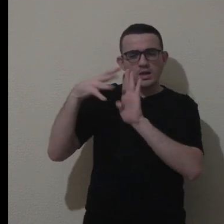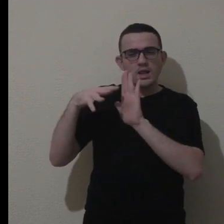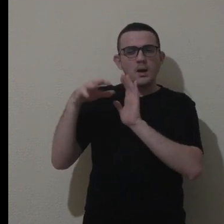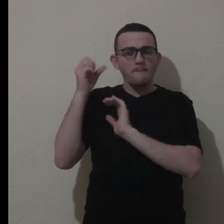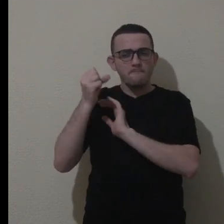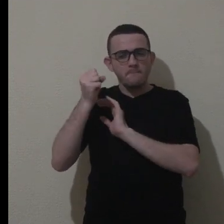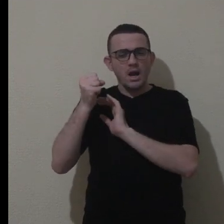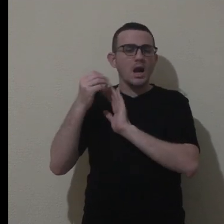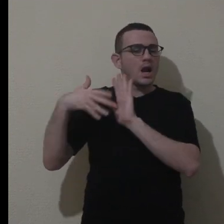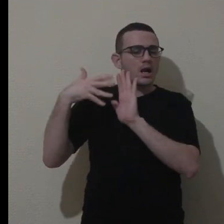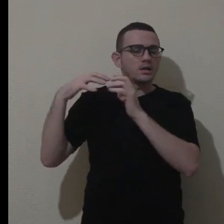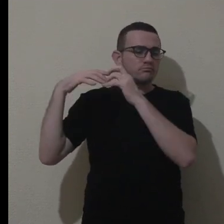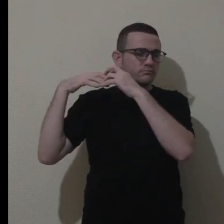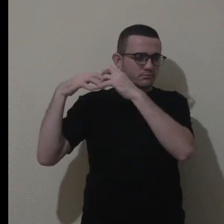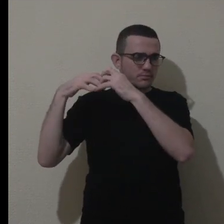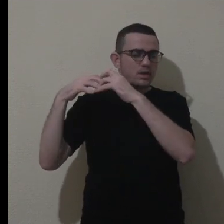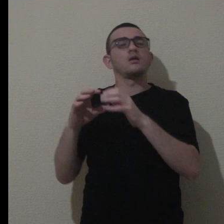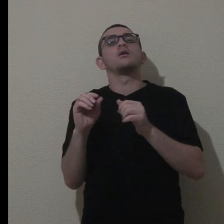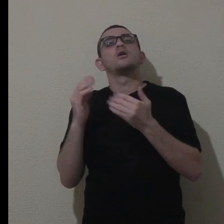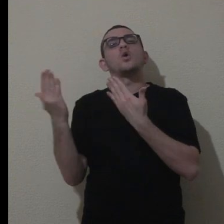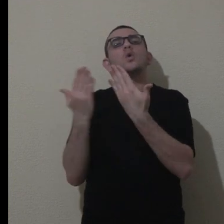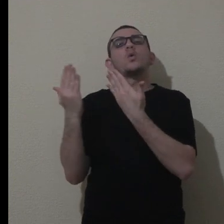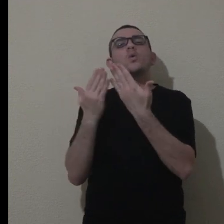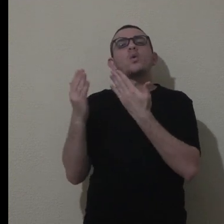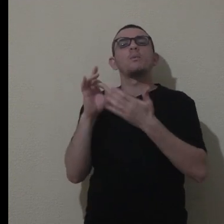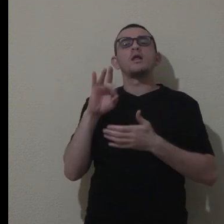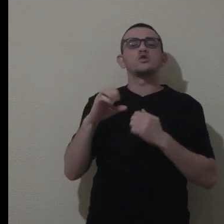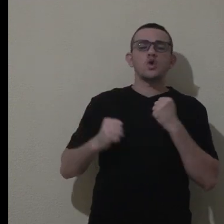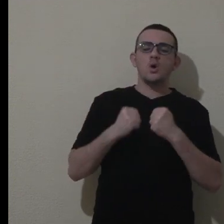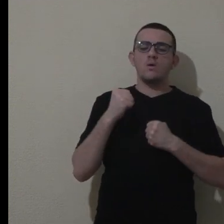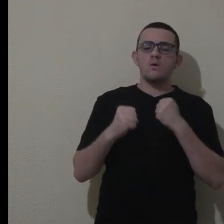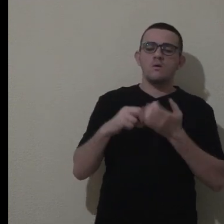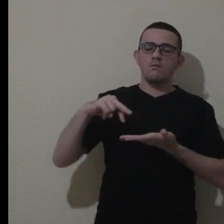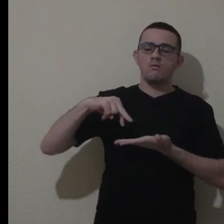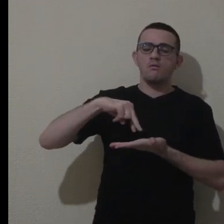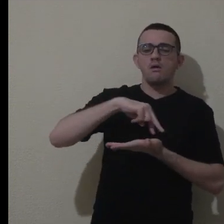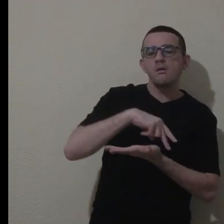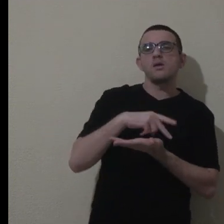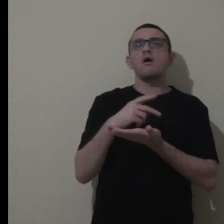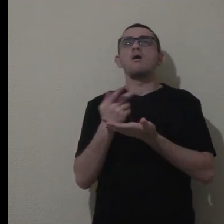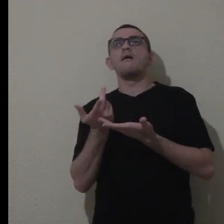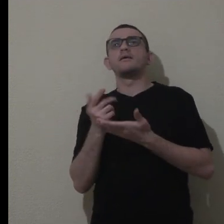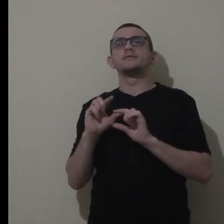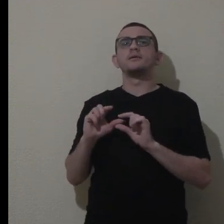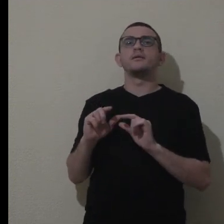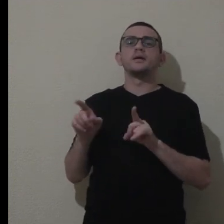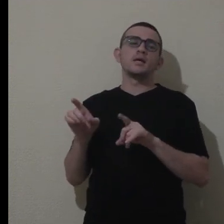né? Comparando uma atividade só de caminhada, uma